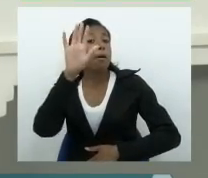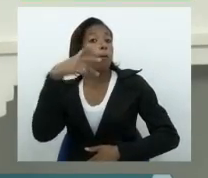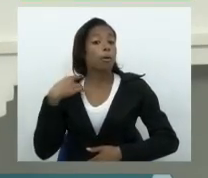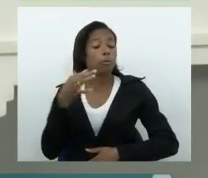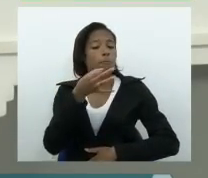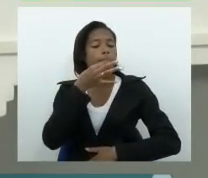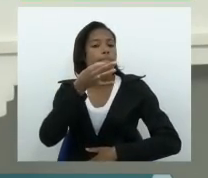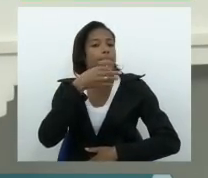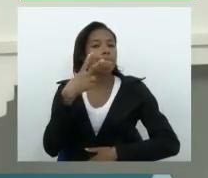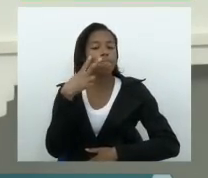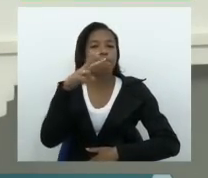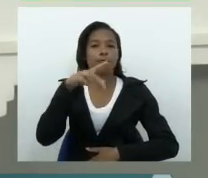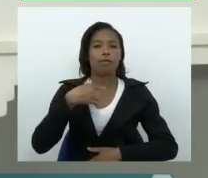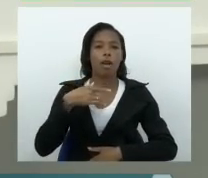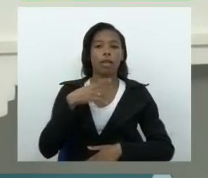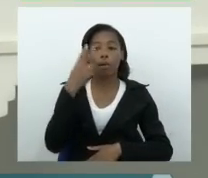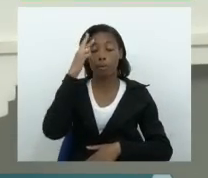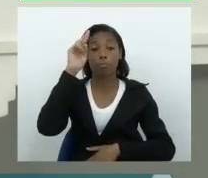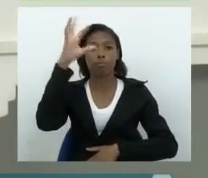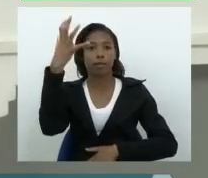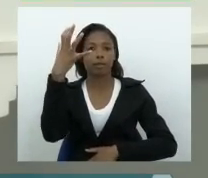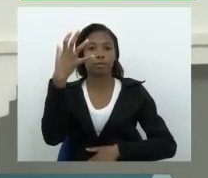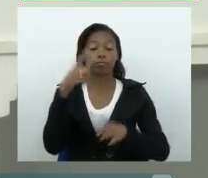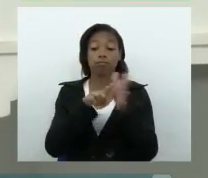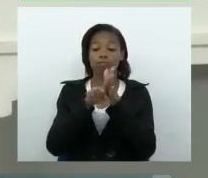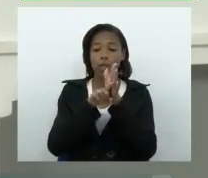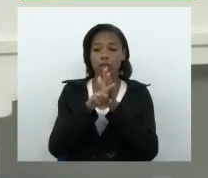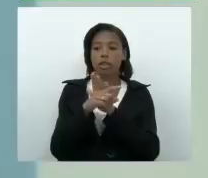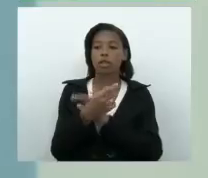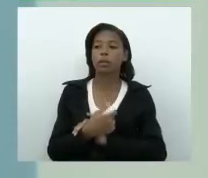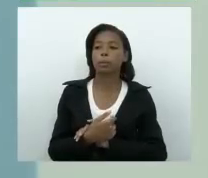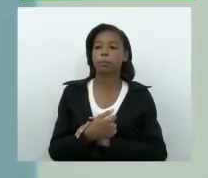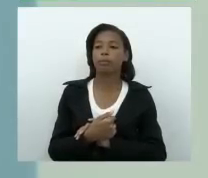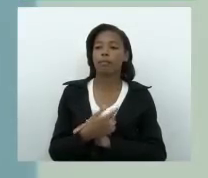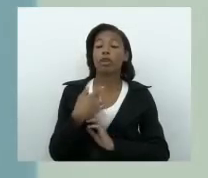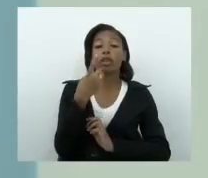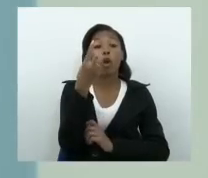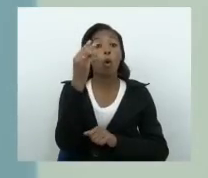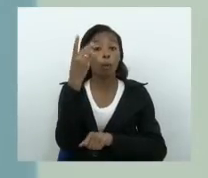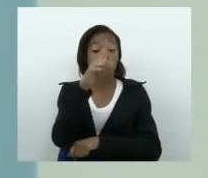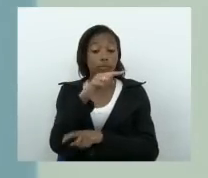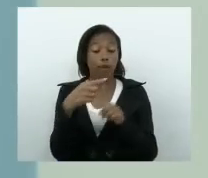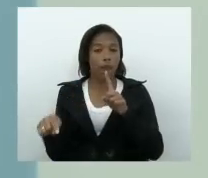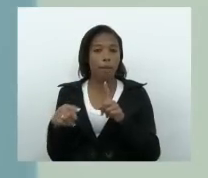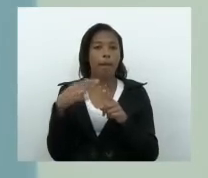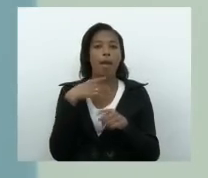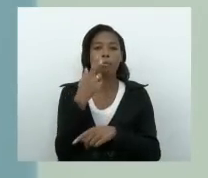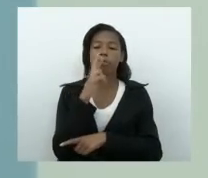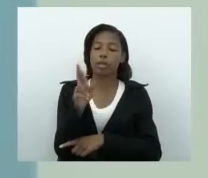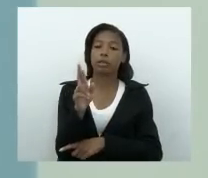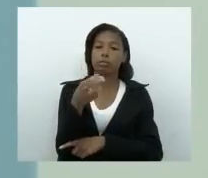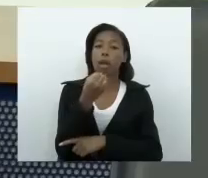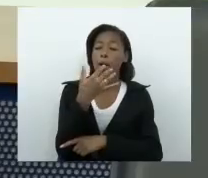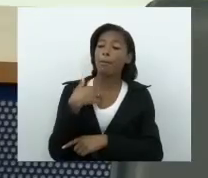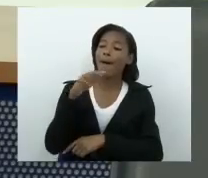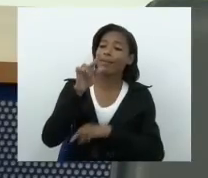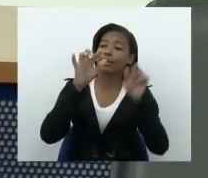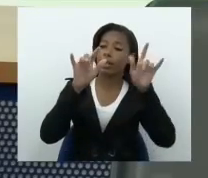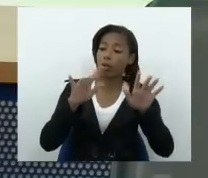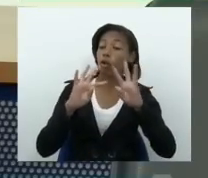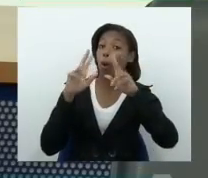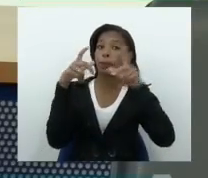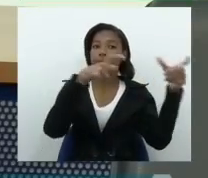visão, análise e solução. Candidato, o senhor tem 1 minuto e meio para a resposta. Bem, Guarulhos, como